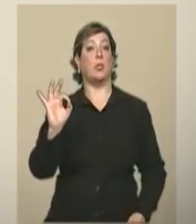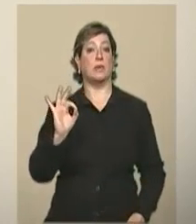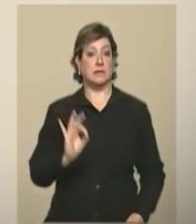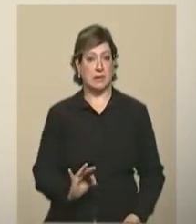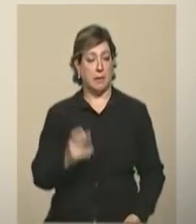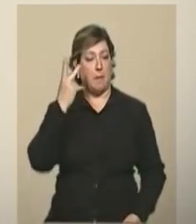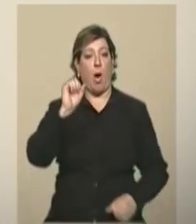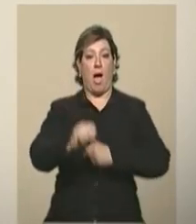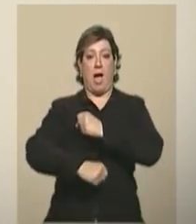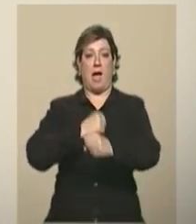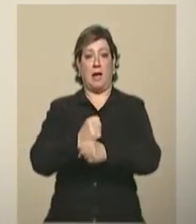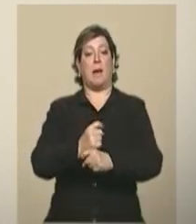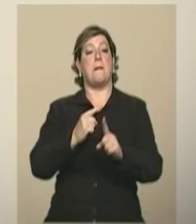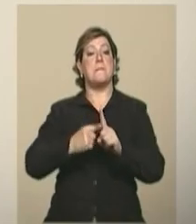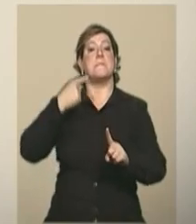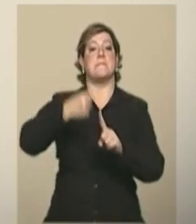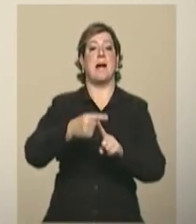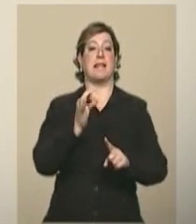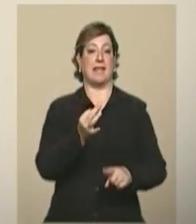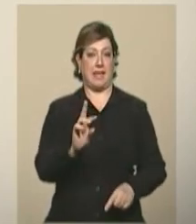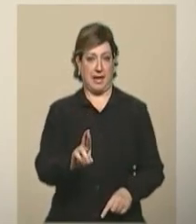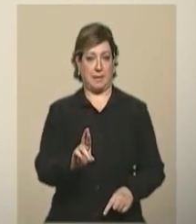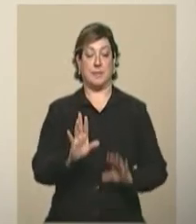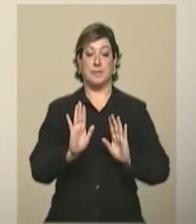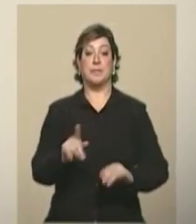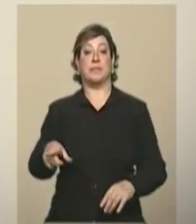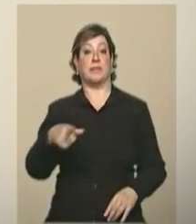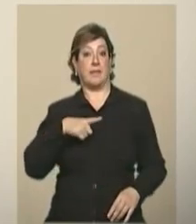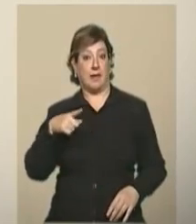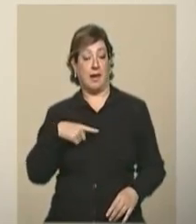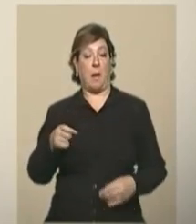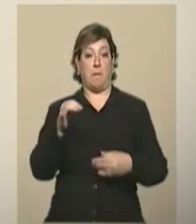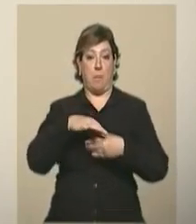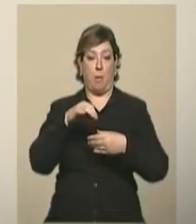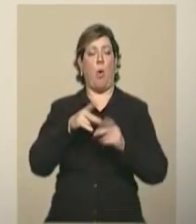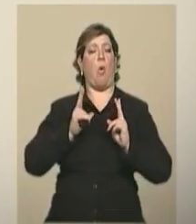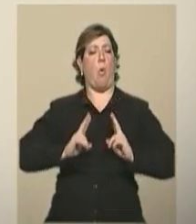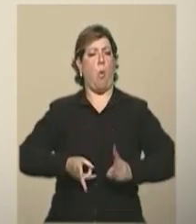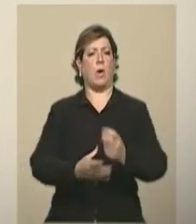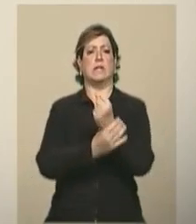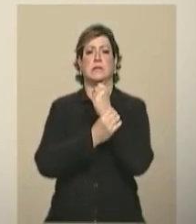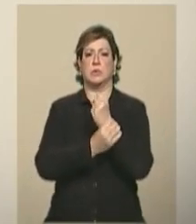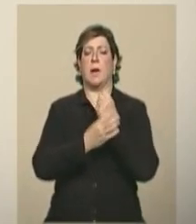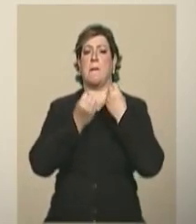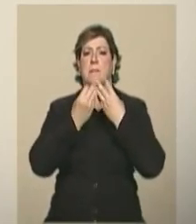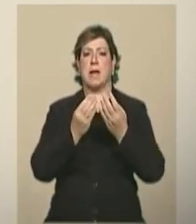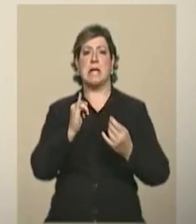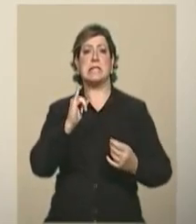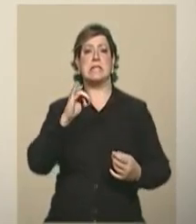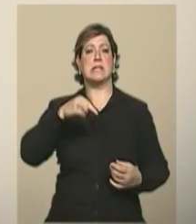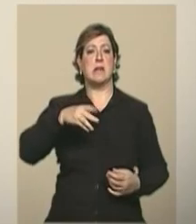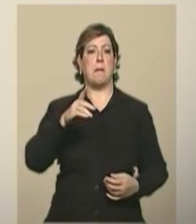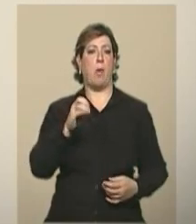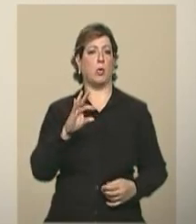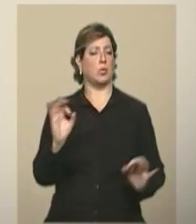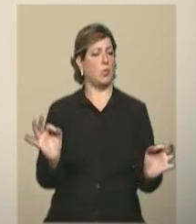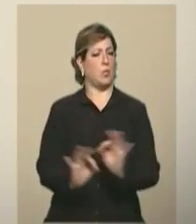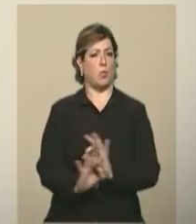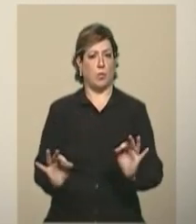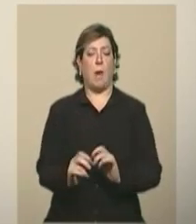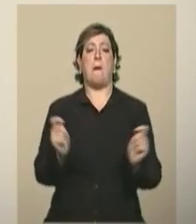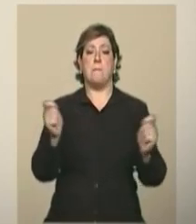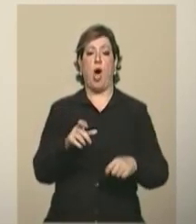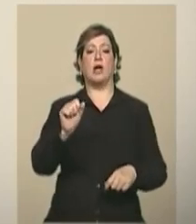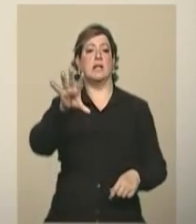6,17% ao ano mais ATR. As cadernetas vão continuar seguras, sem imposto e permitindo saque